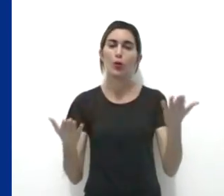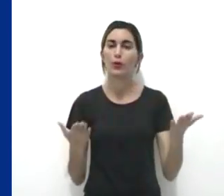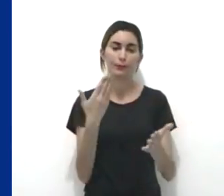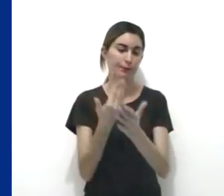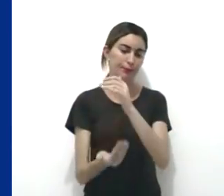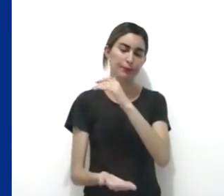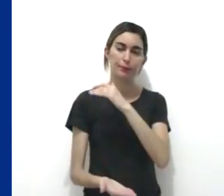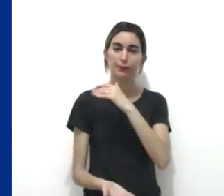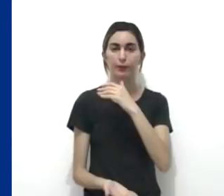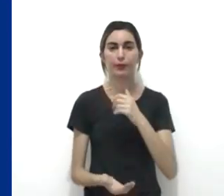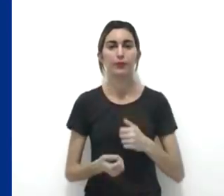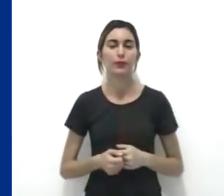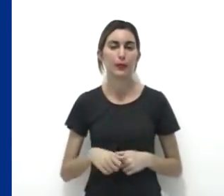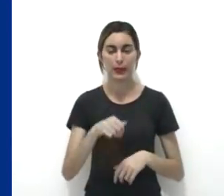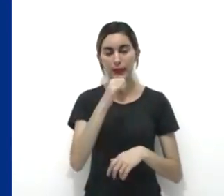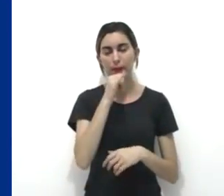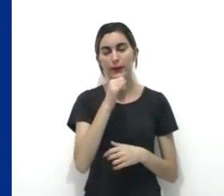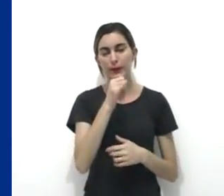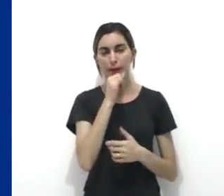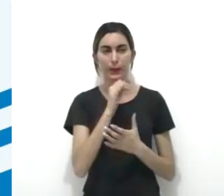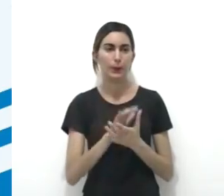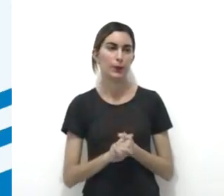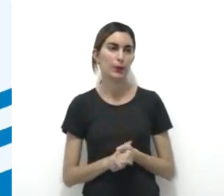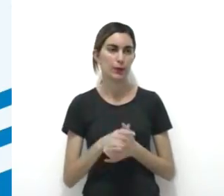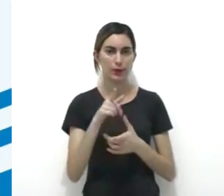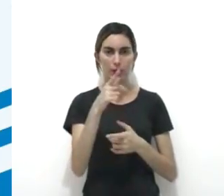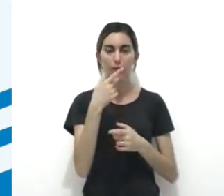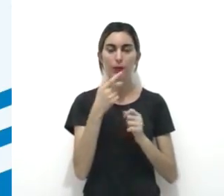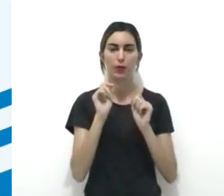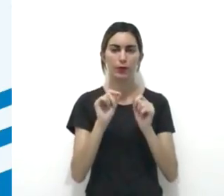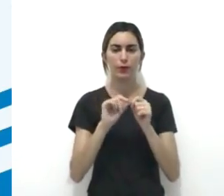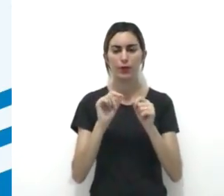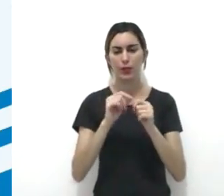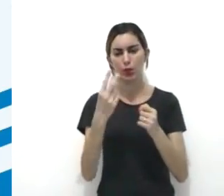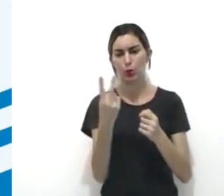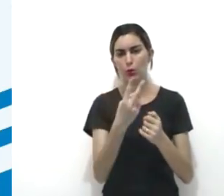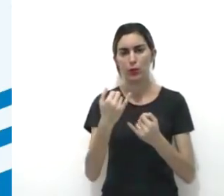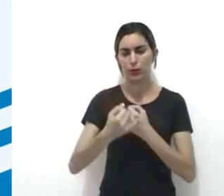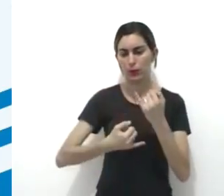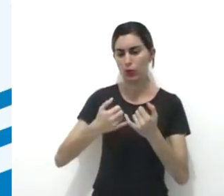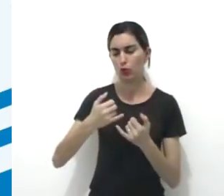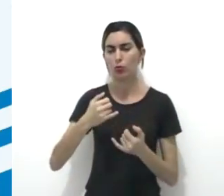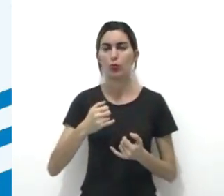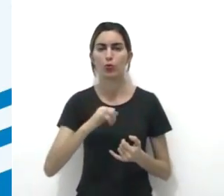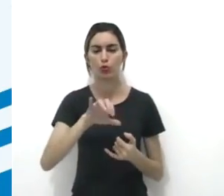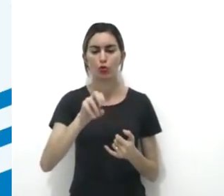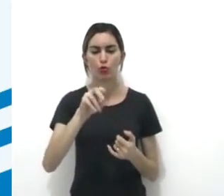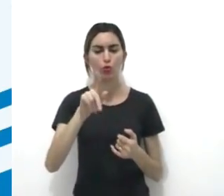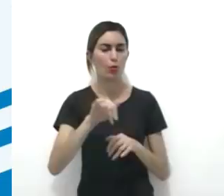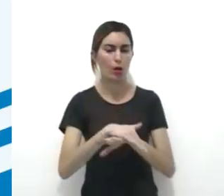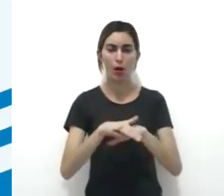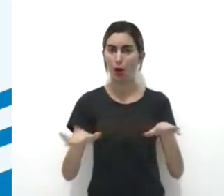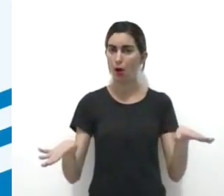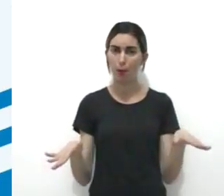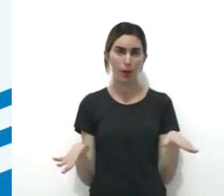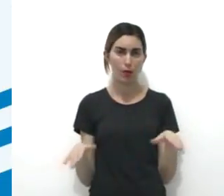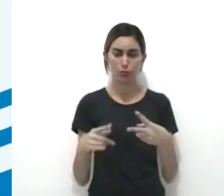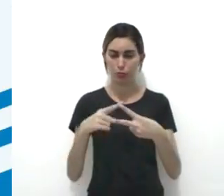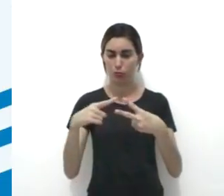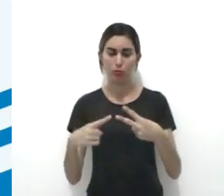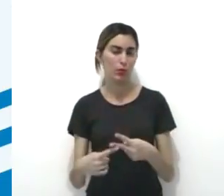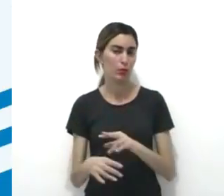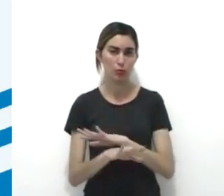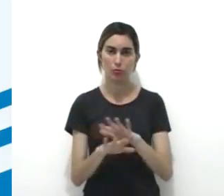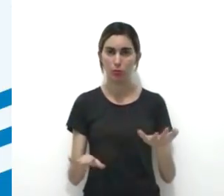o jogador perdeu. Por exemplo, você pode fazer 2 jogadas e acabar o jogo com